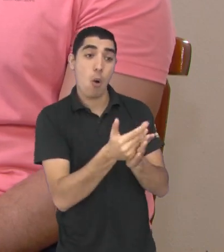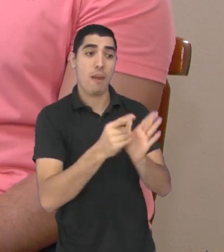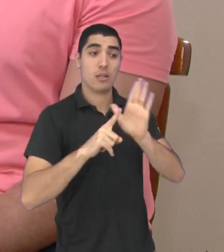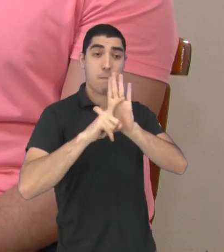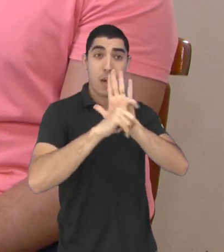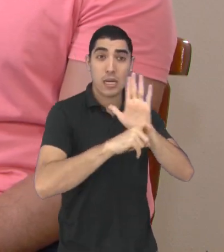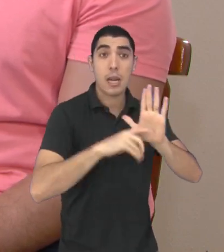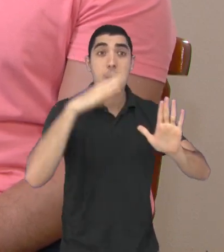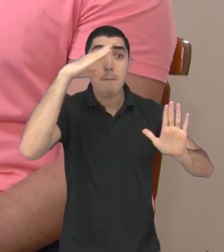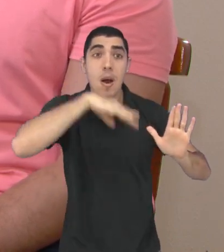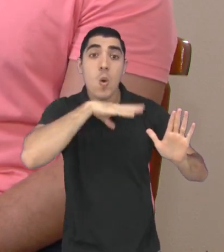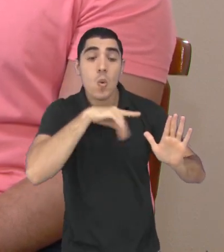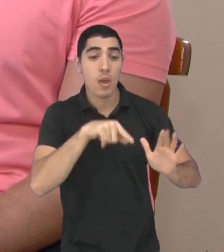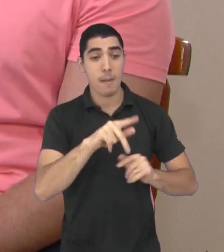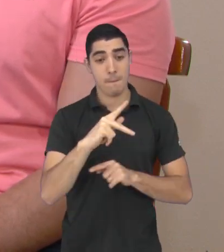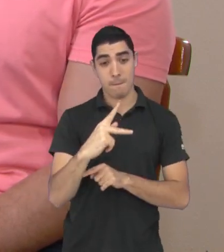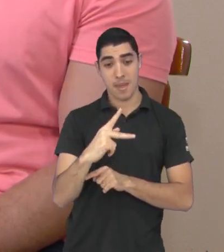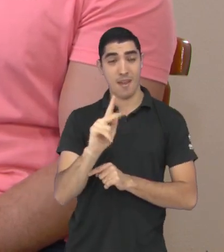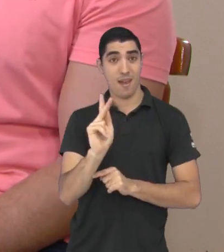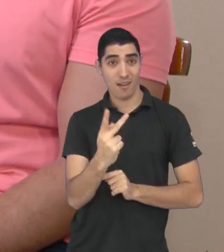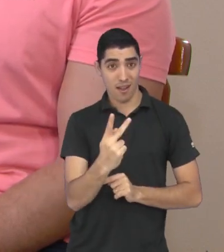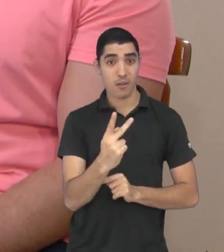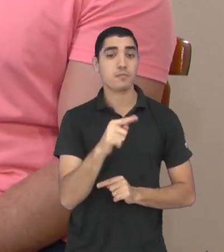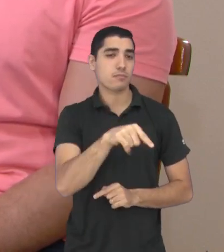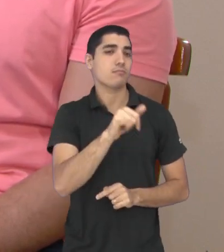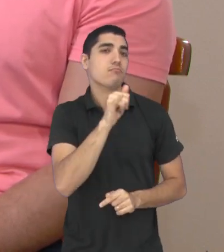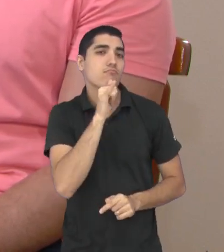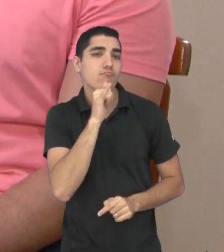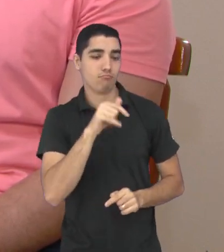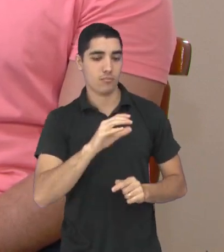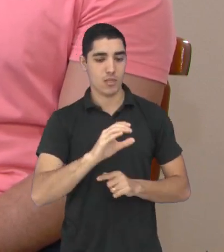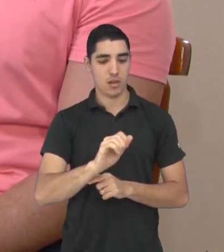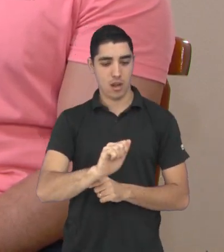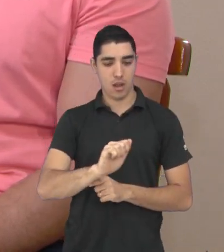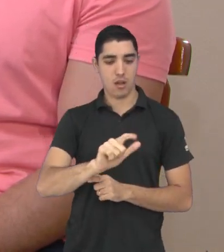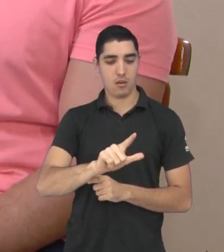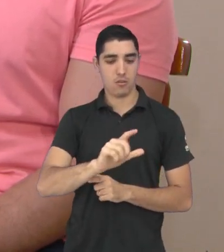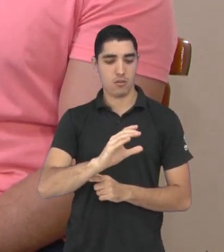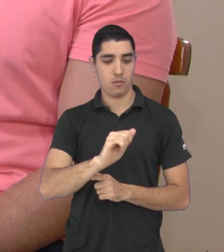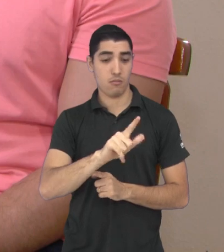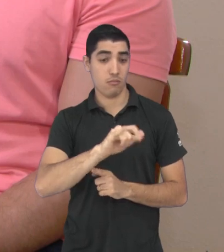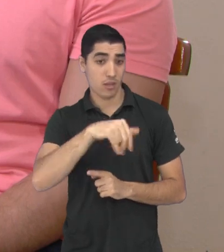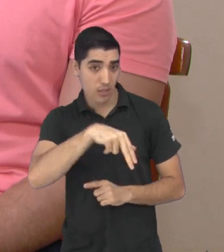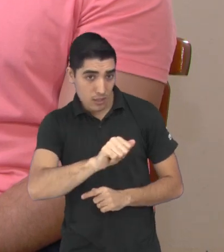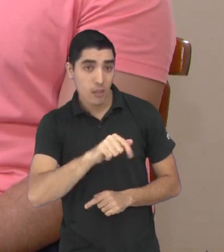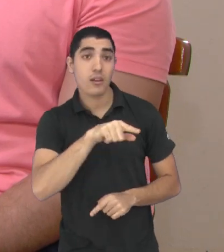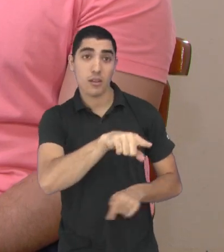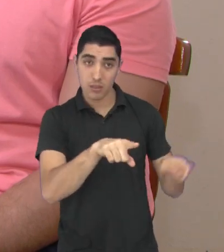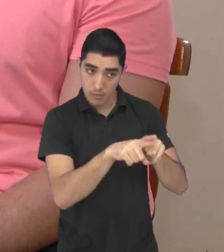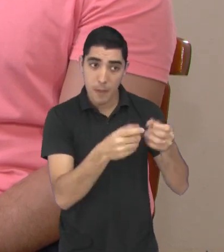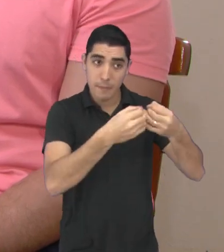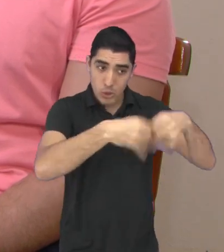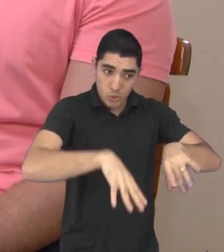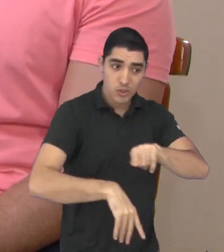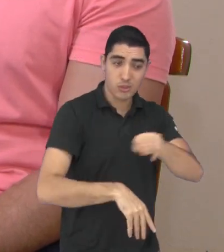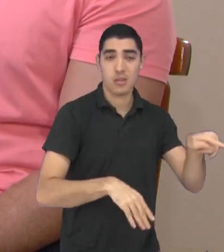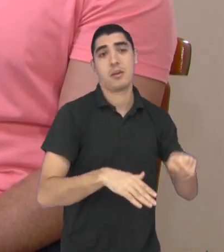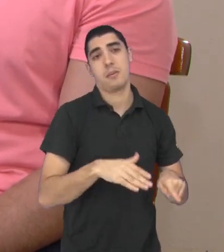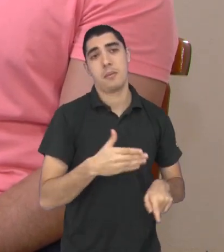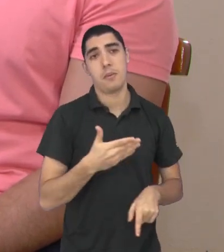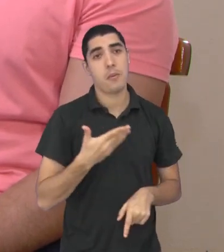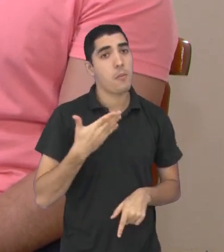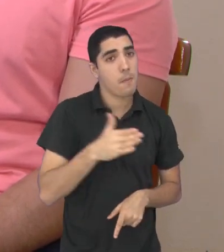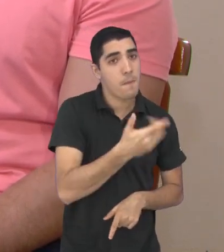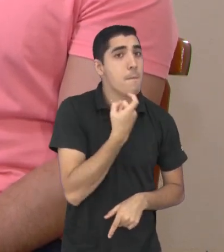bactérias que não pode ter. O pH da água, às vezes, igual eles são de alcalino, fica ácido, isso prejudica os peixes também. Sim. Então tem